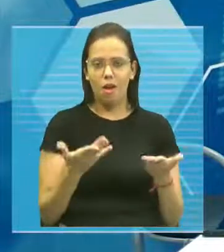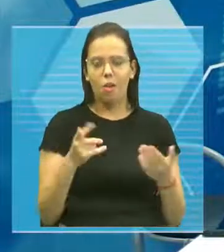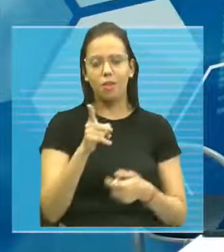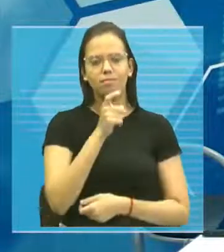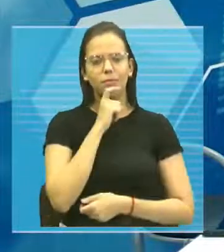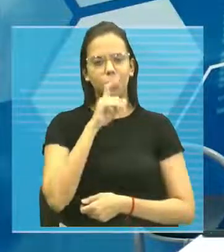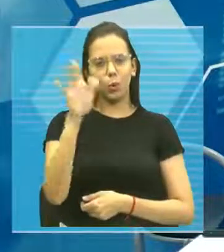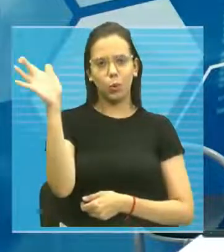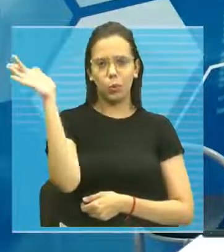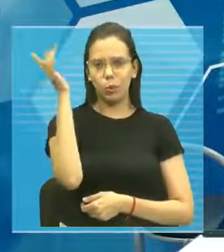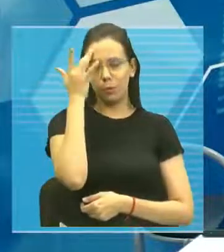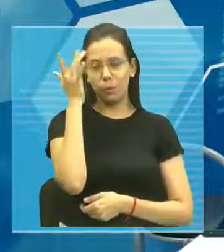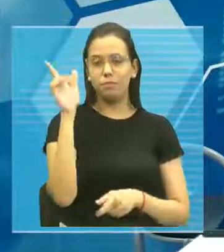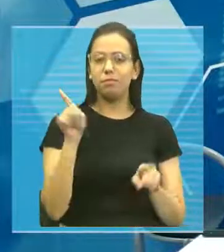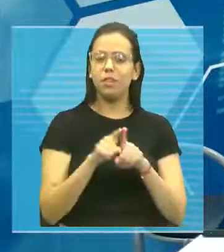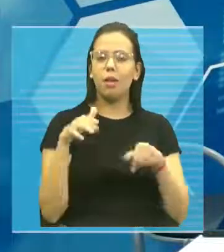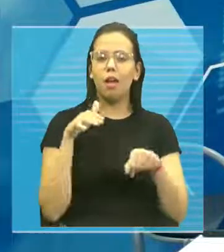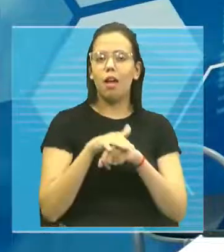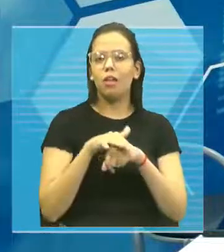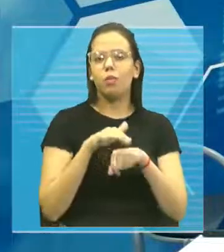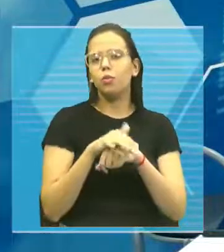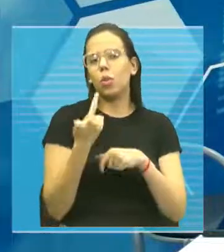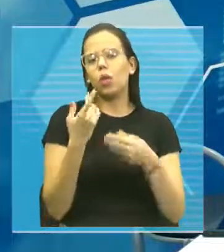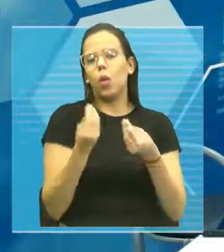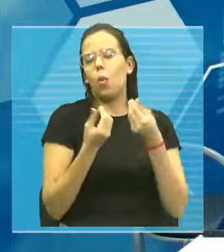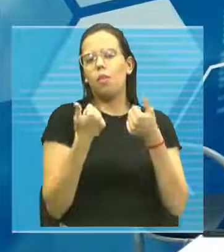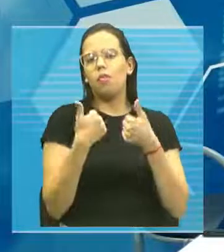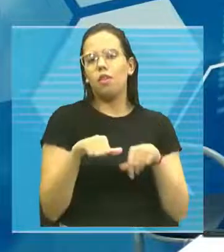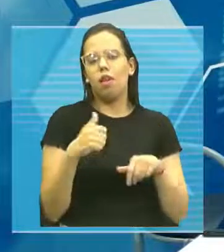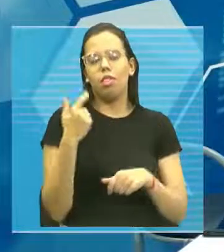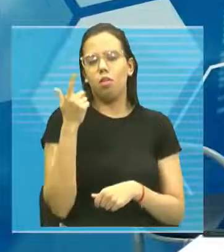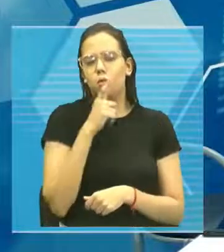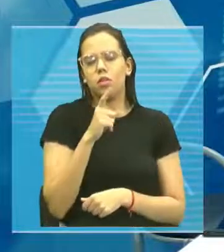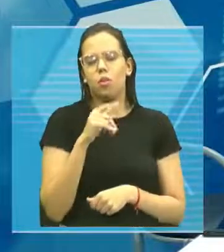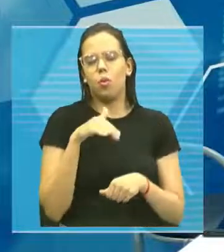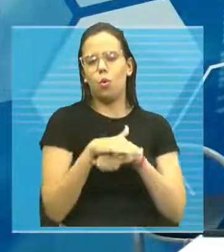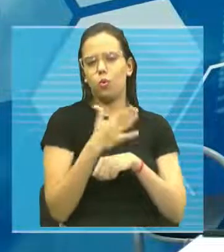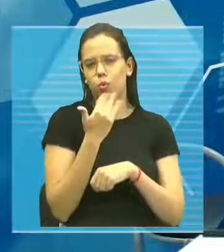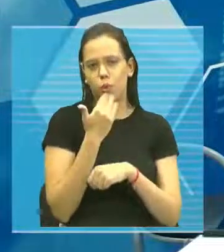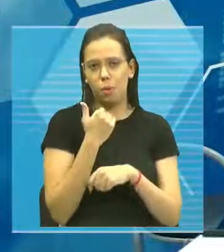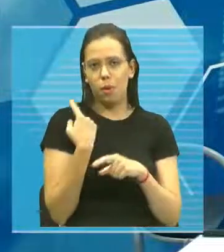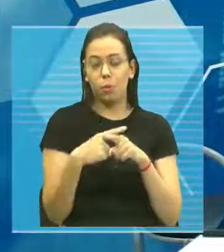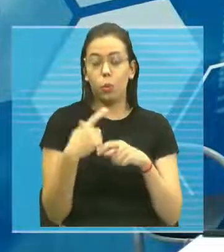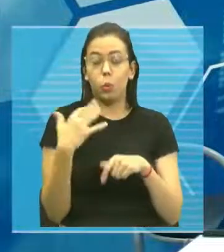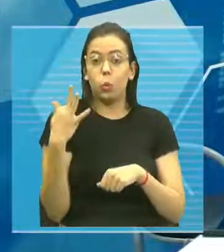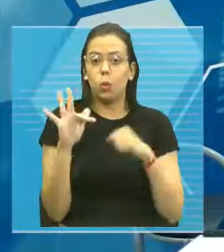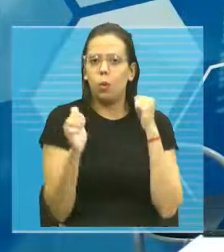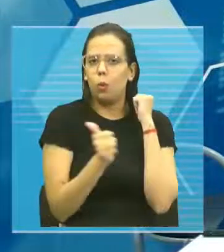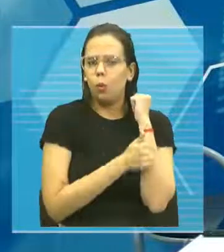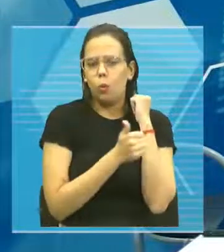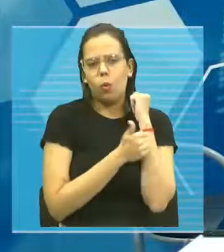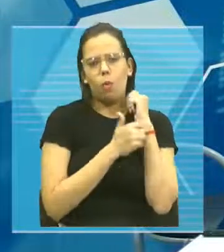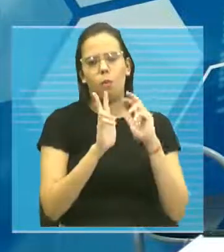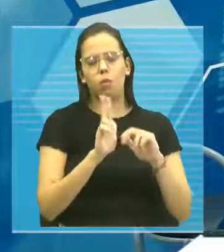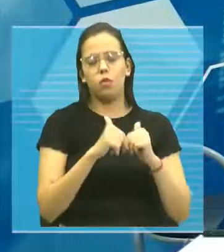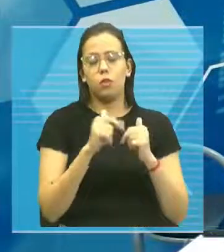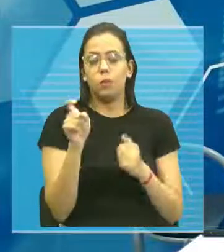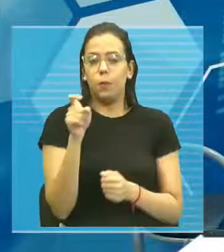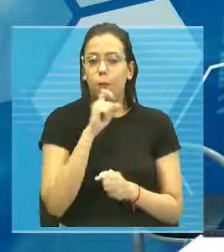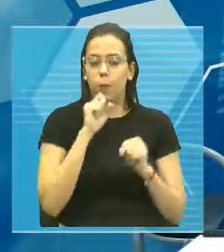o frio é show de bola e a noite ninguém nem ficou não conseguiu nem jantar direito doer os ossos de tanto frio